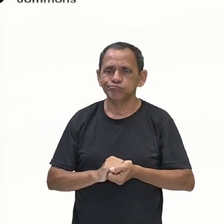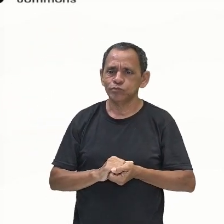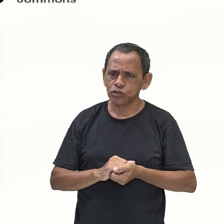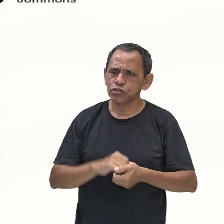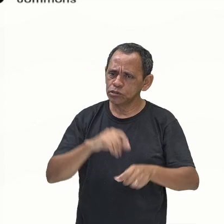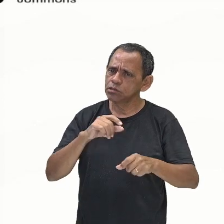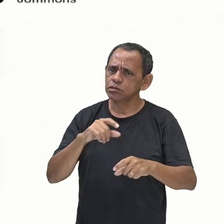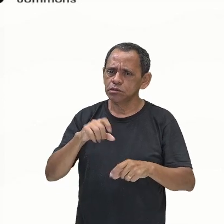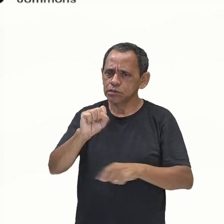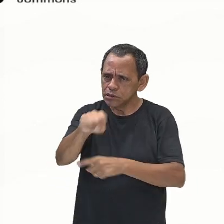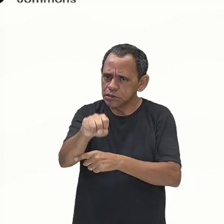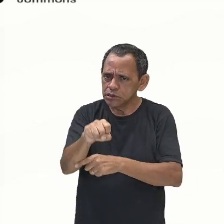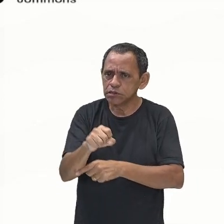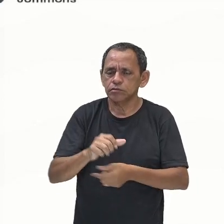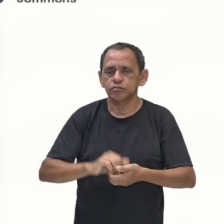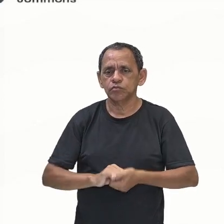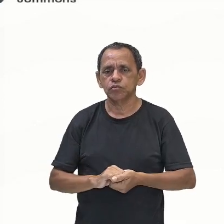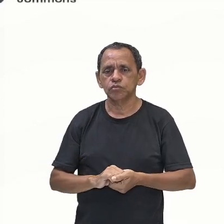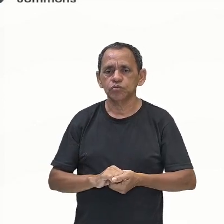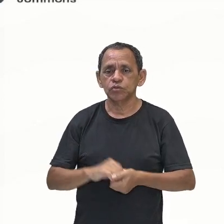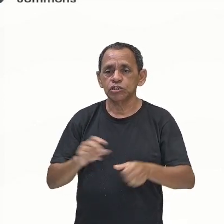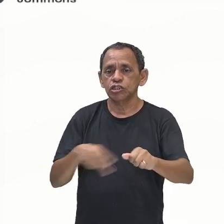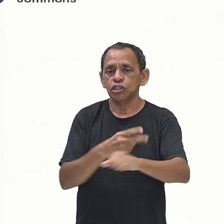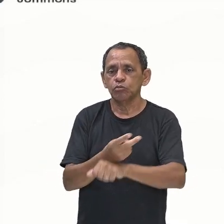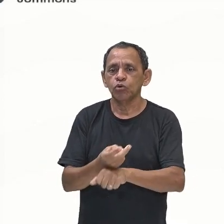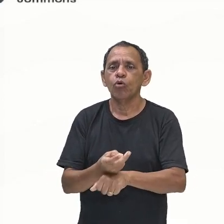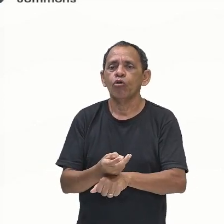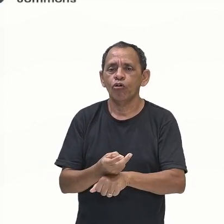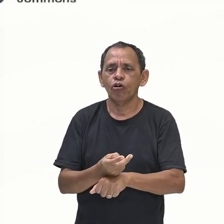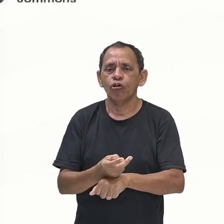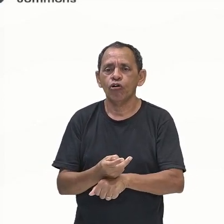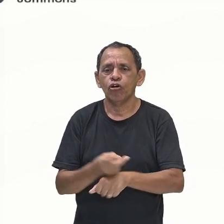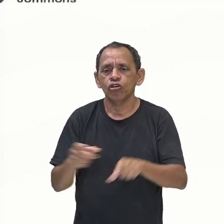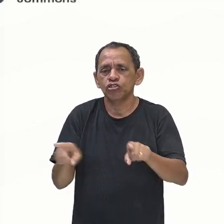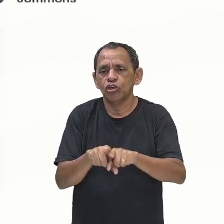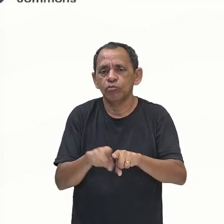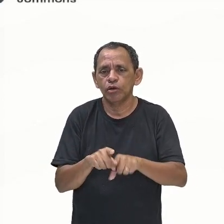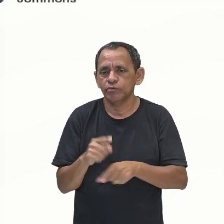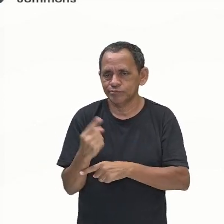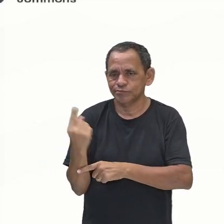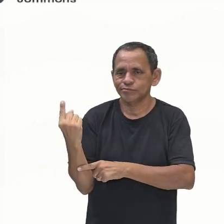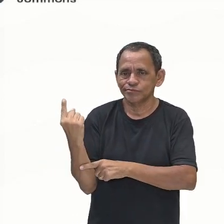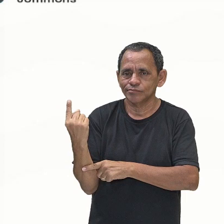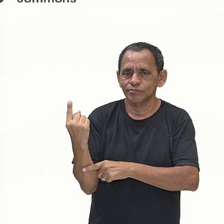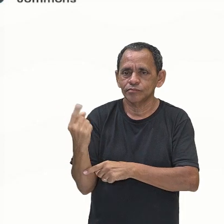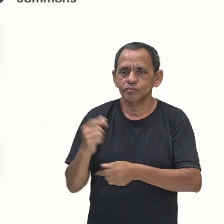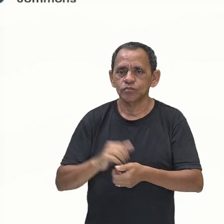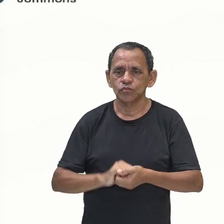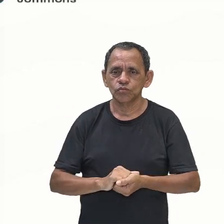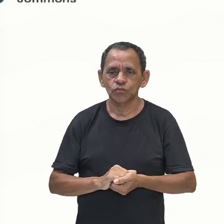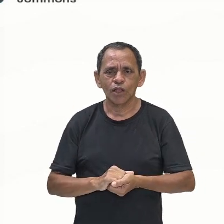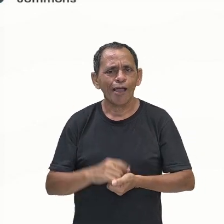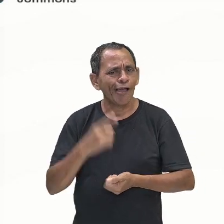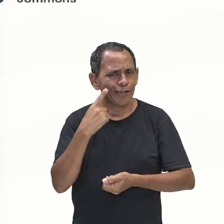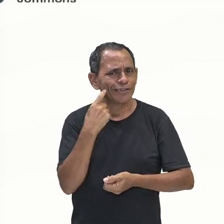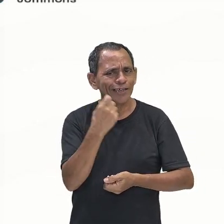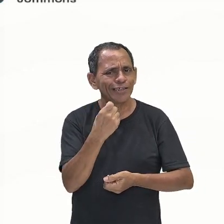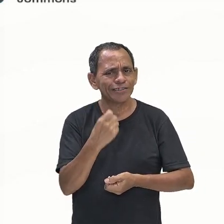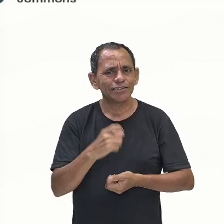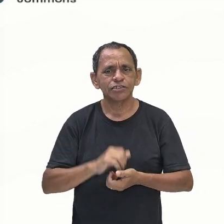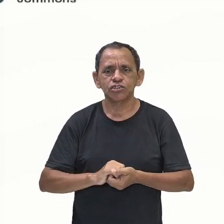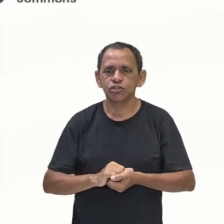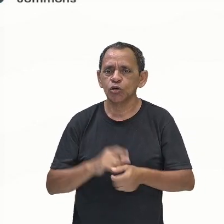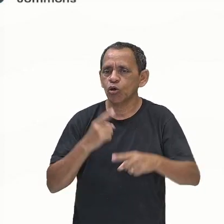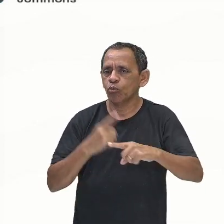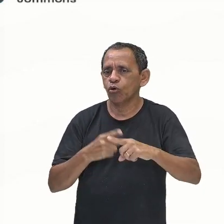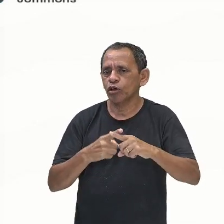balões. Adiante nós temos outro dado que é bastante interessante. Esse aqui, na minha opinião, é o mais interessante de todos os lances da